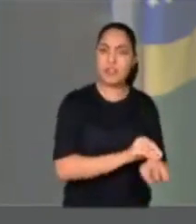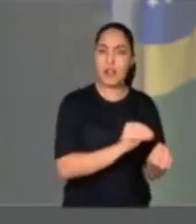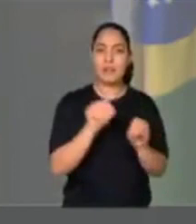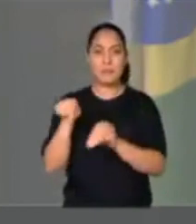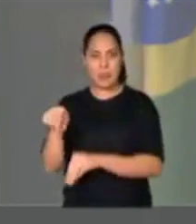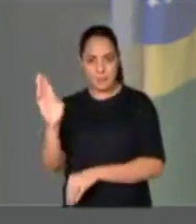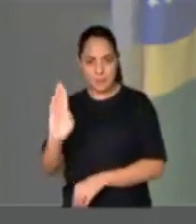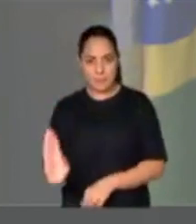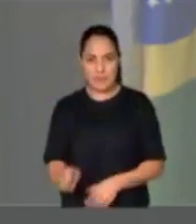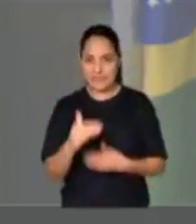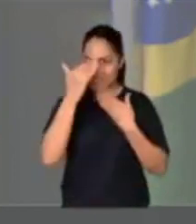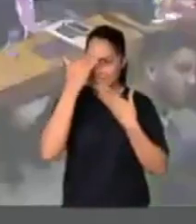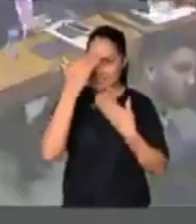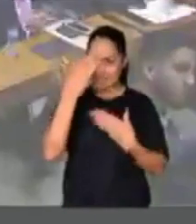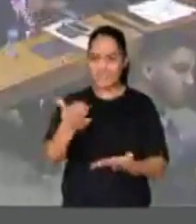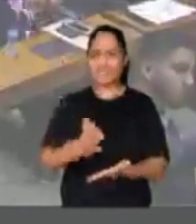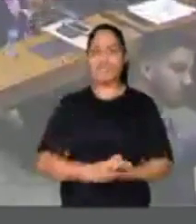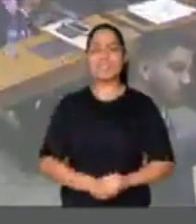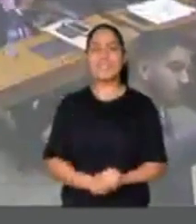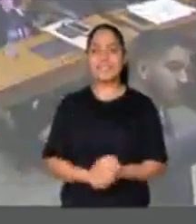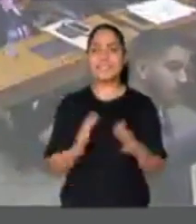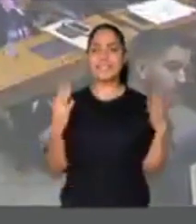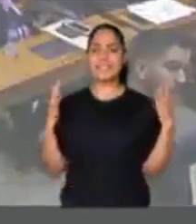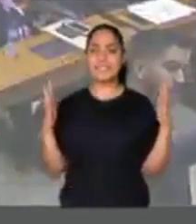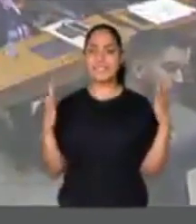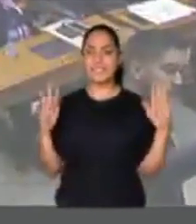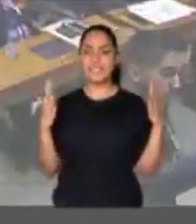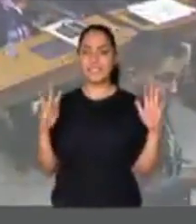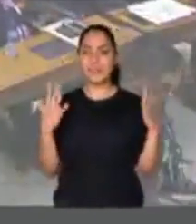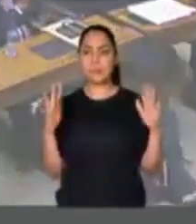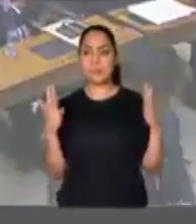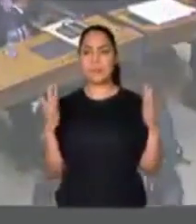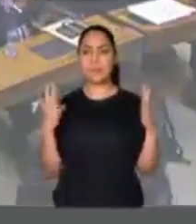para o Brasil. Muito obrigado. Muito obrigado.